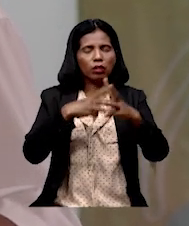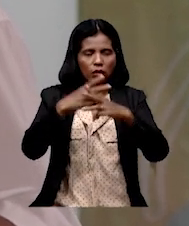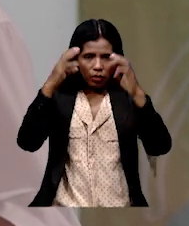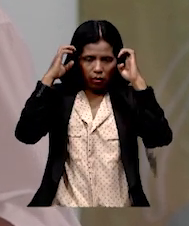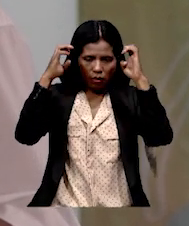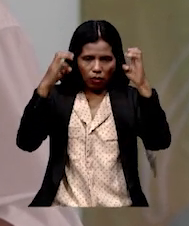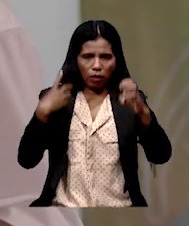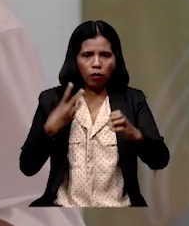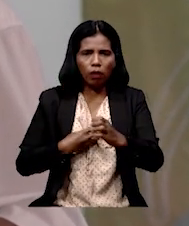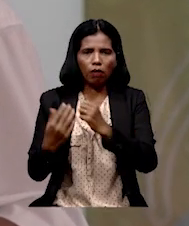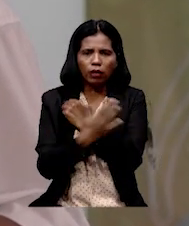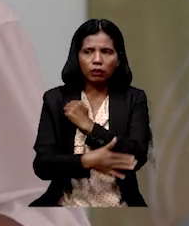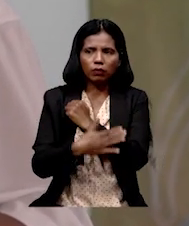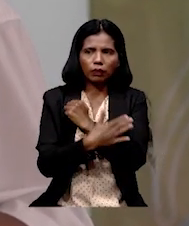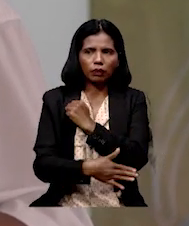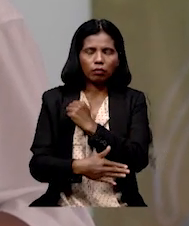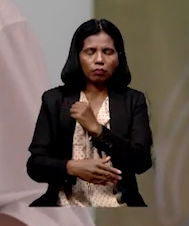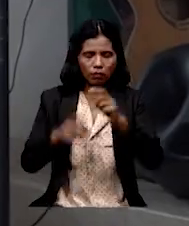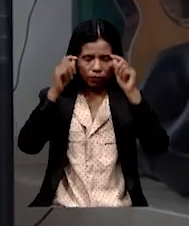Timor Leste.